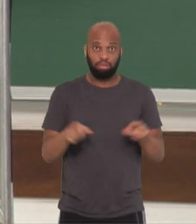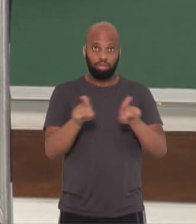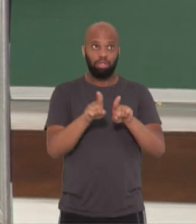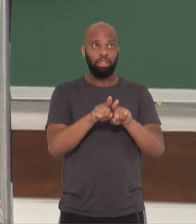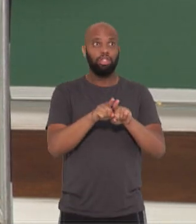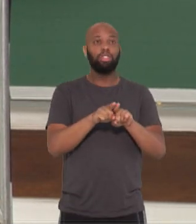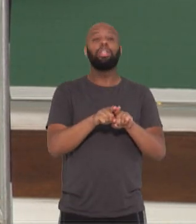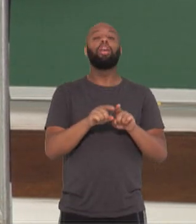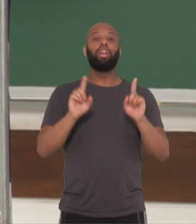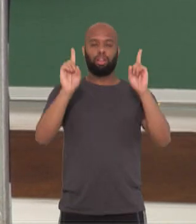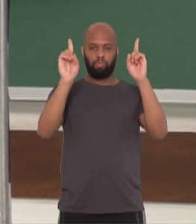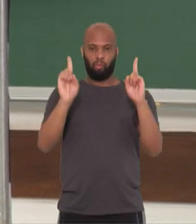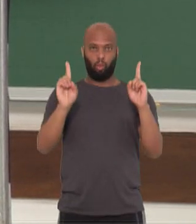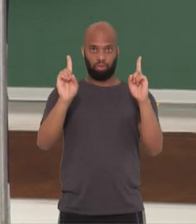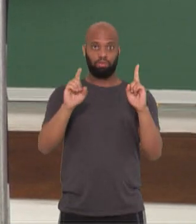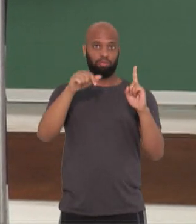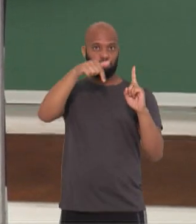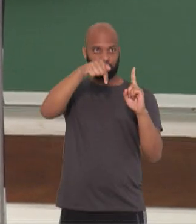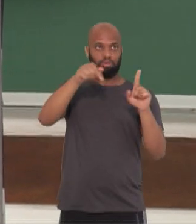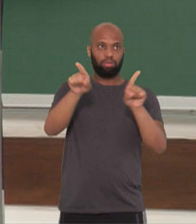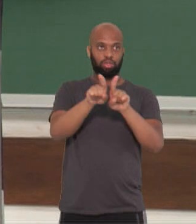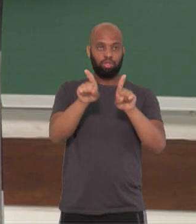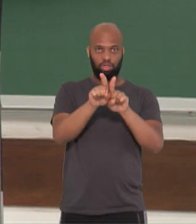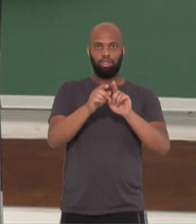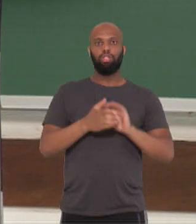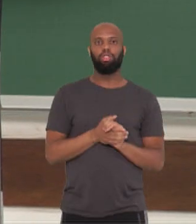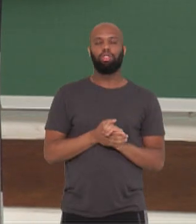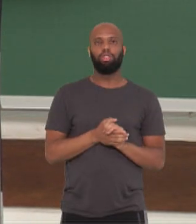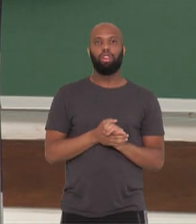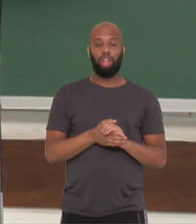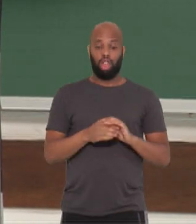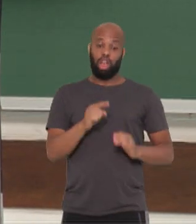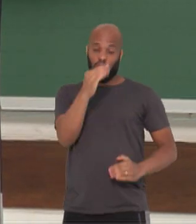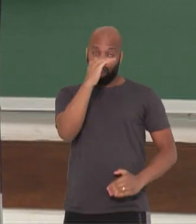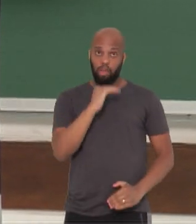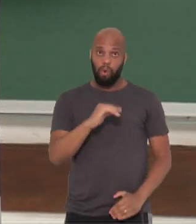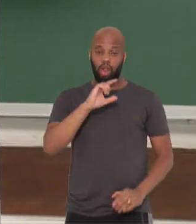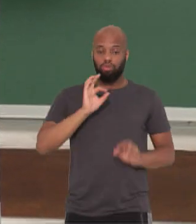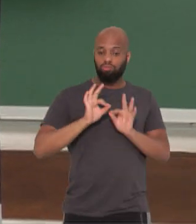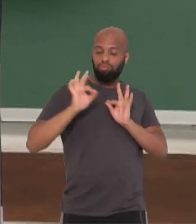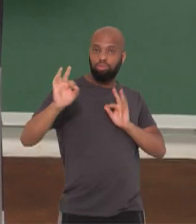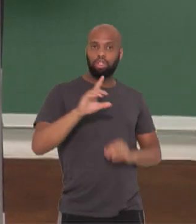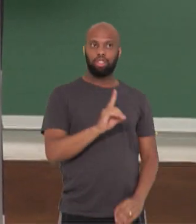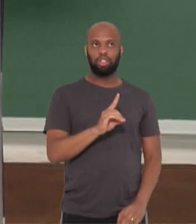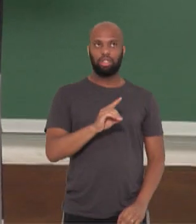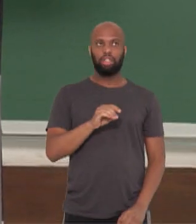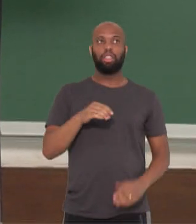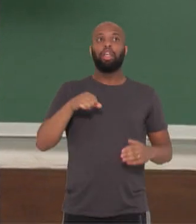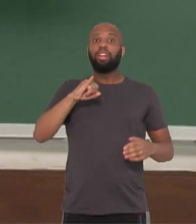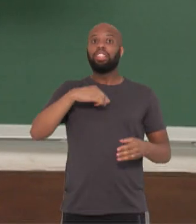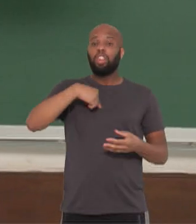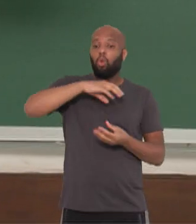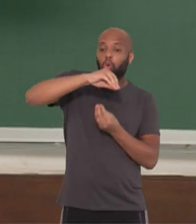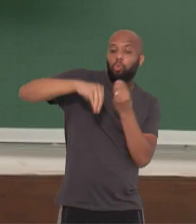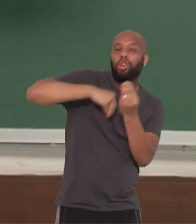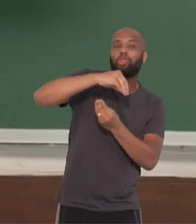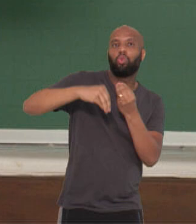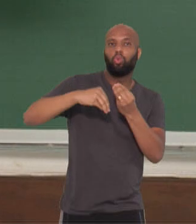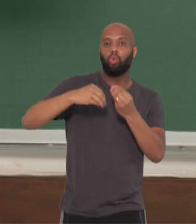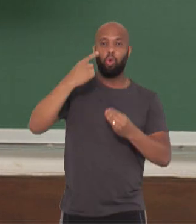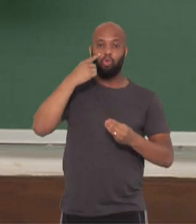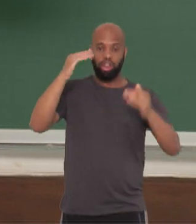encontra e aonde o ponto que você quer calcular o campo elétrico. Misturando essas duas